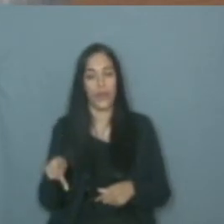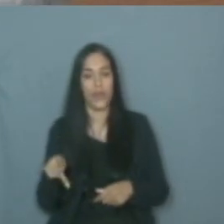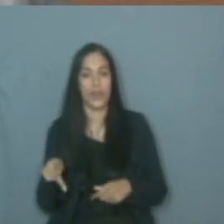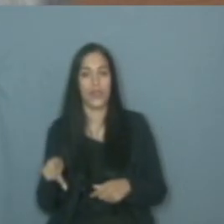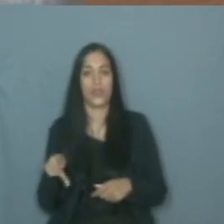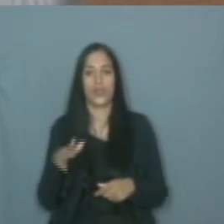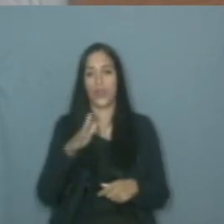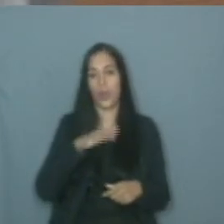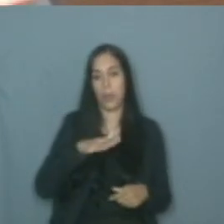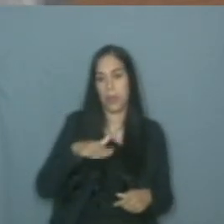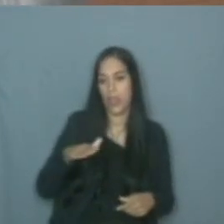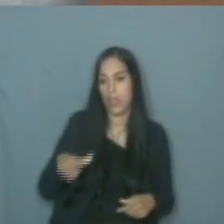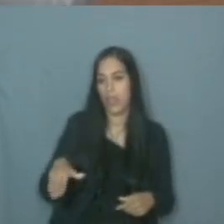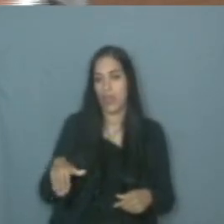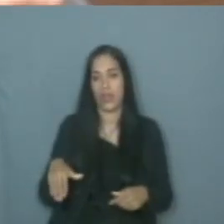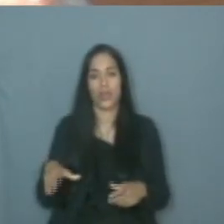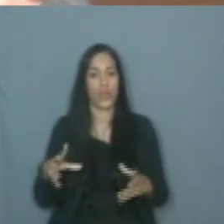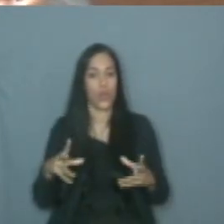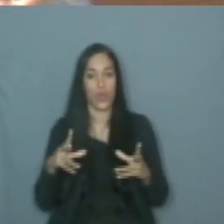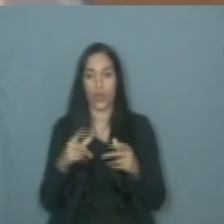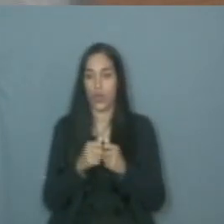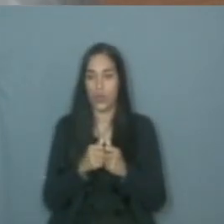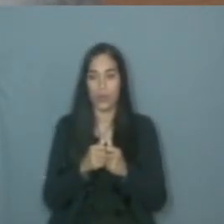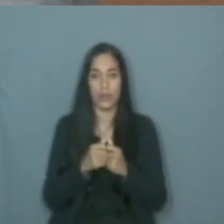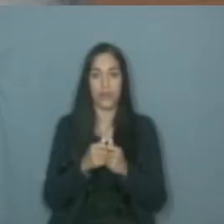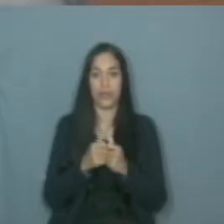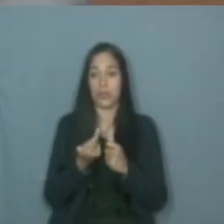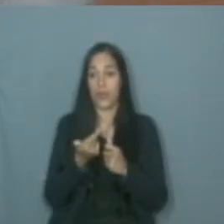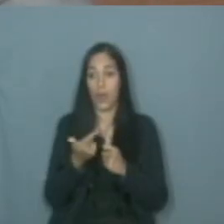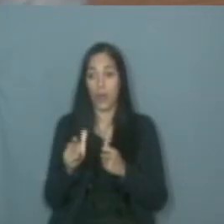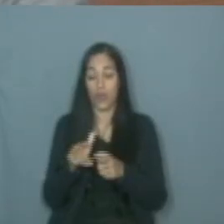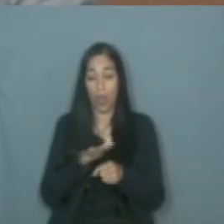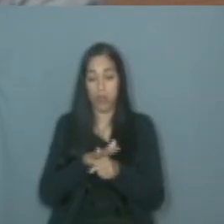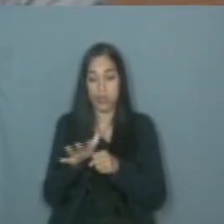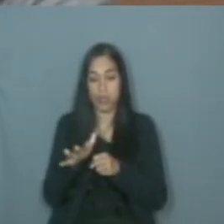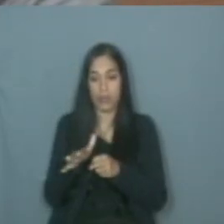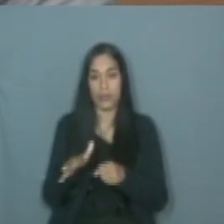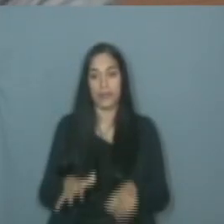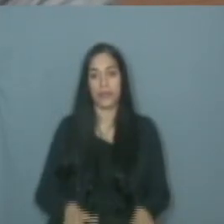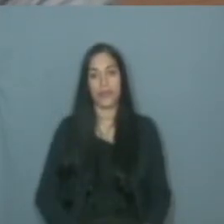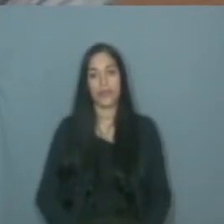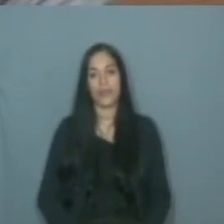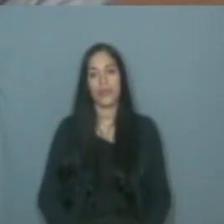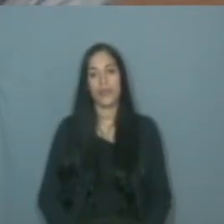professora, menino, menina, todo mundo. Porque o outro está entupido.